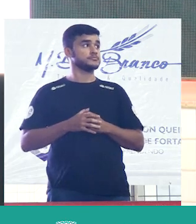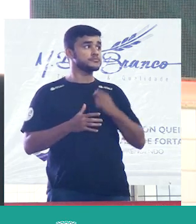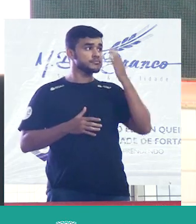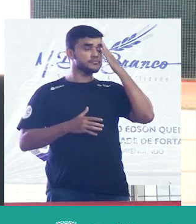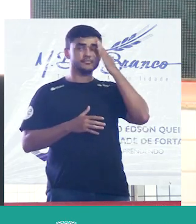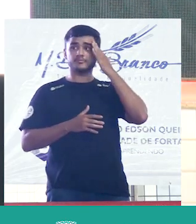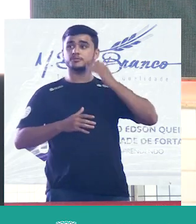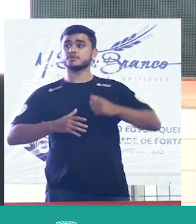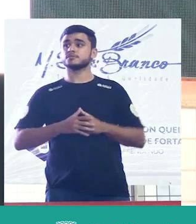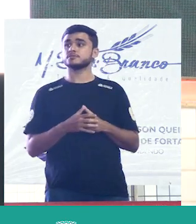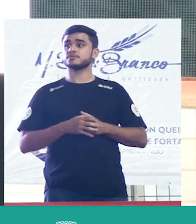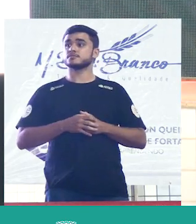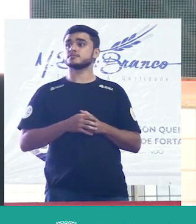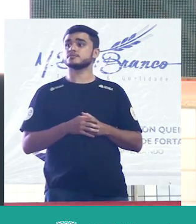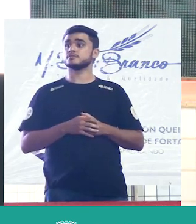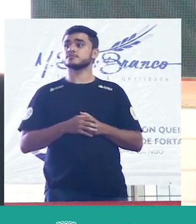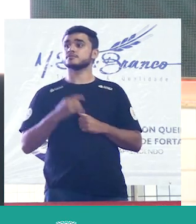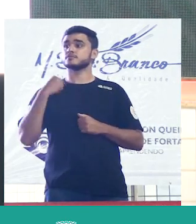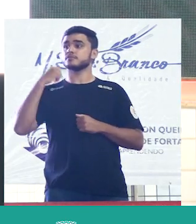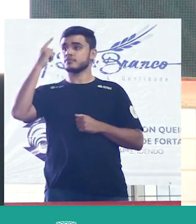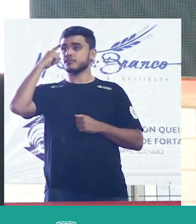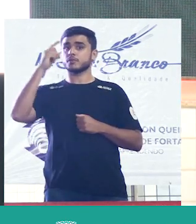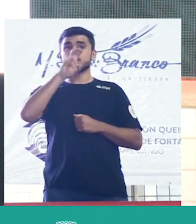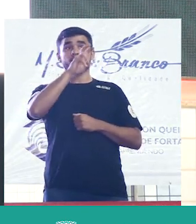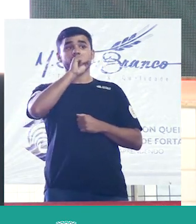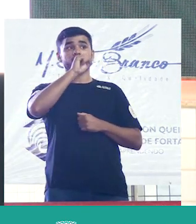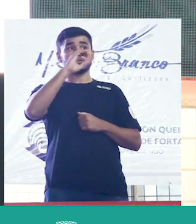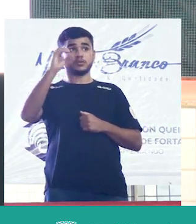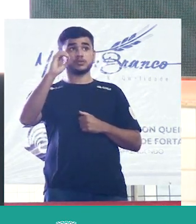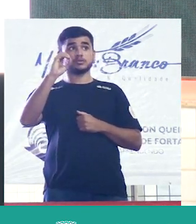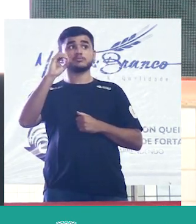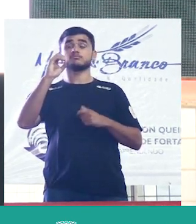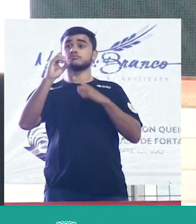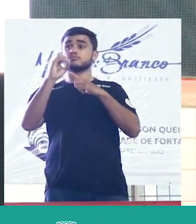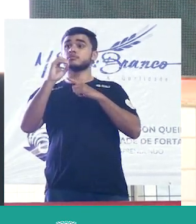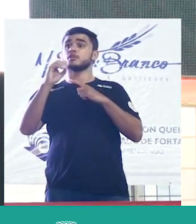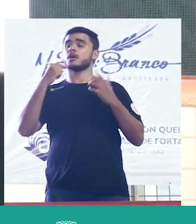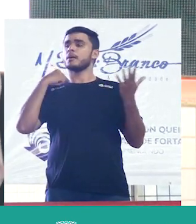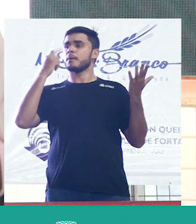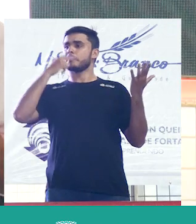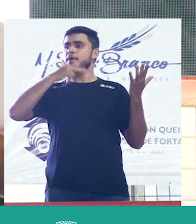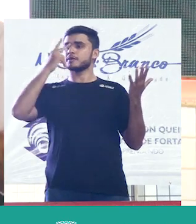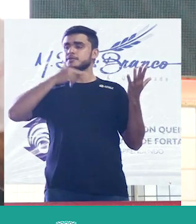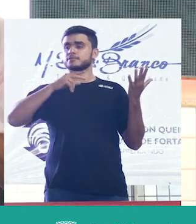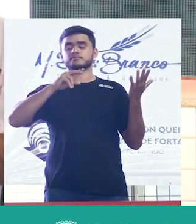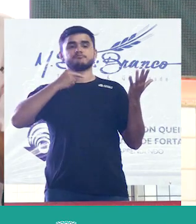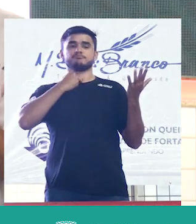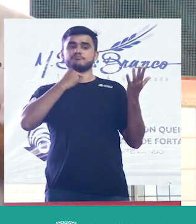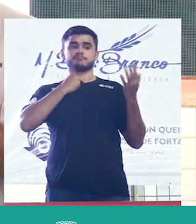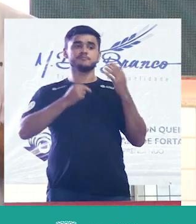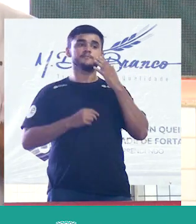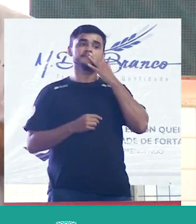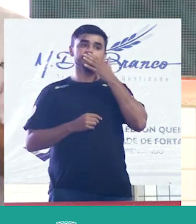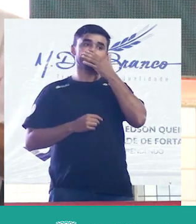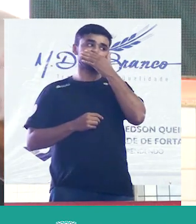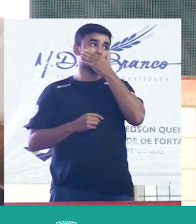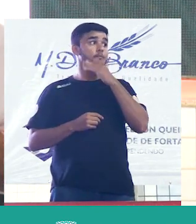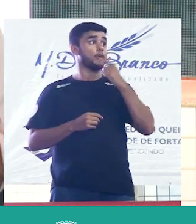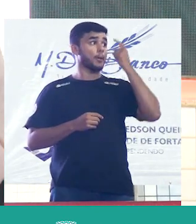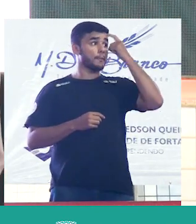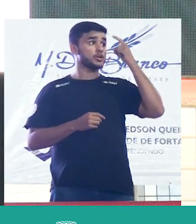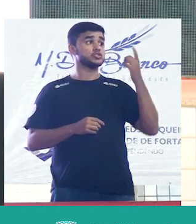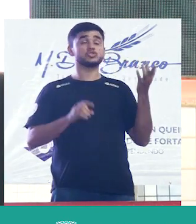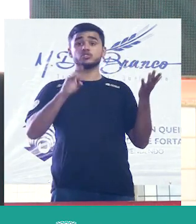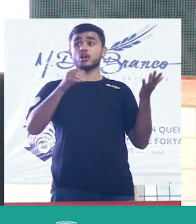pessoal. Para reagir com 580 gramas de propanona, você não precisava de tanto fenol. Você precisava apenas de